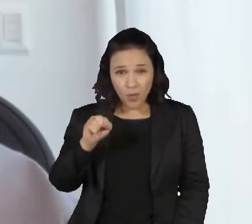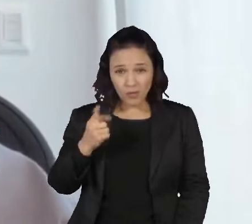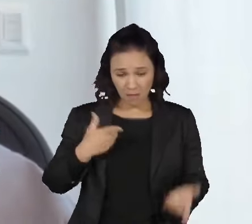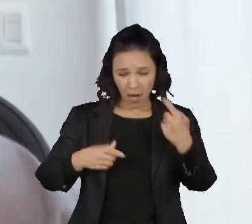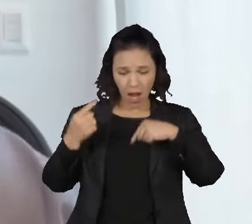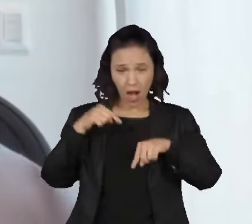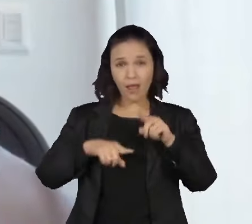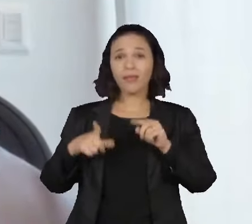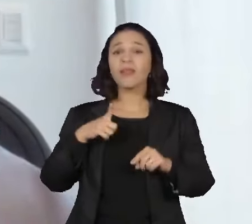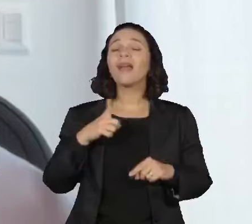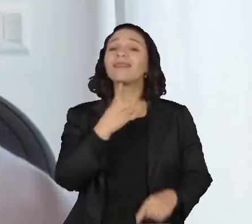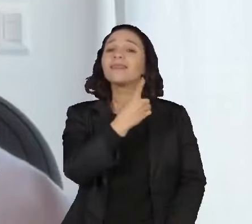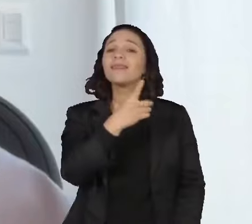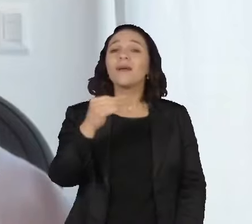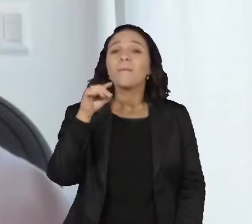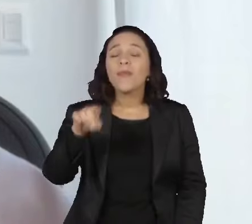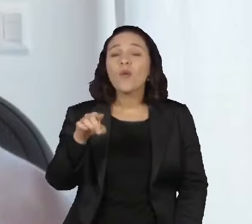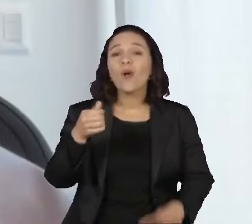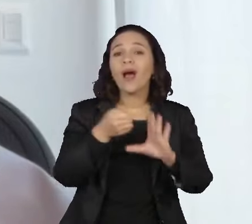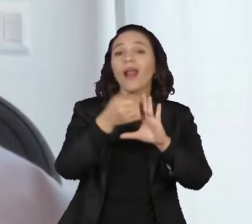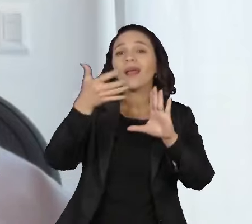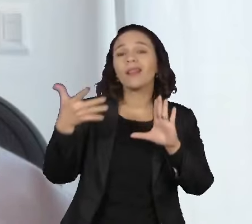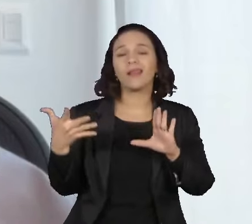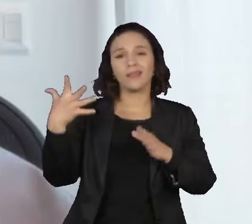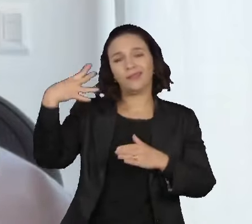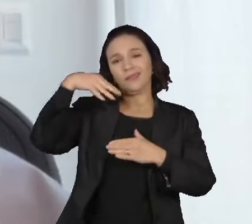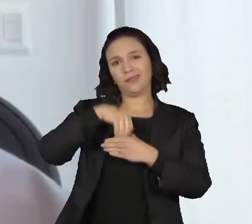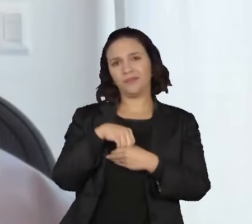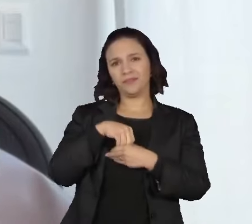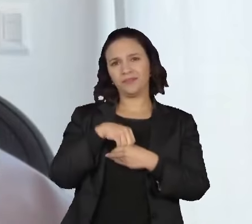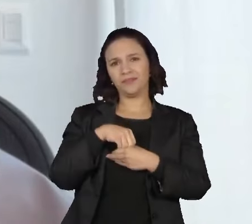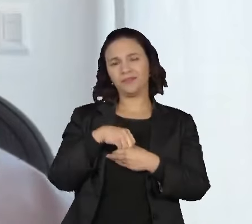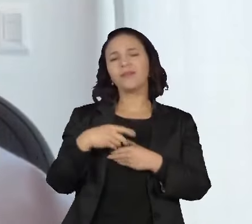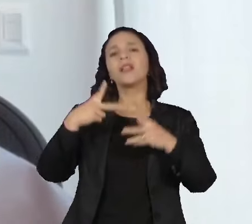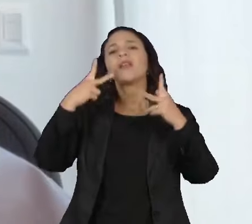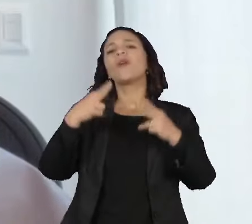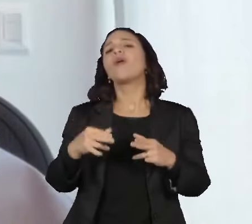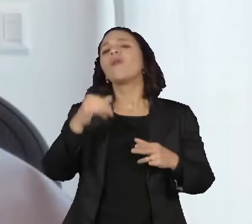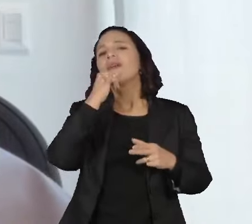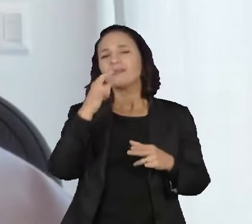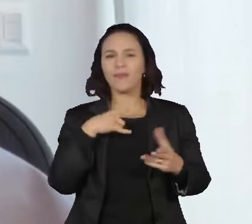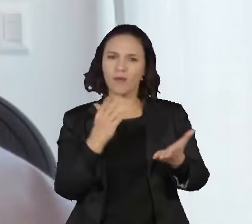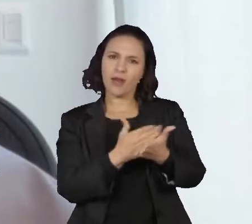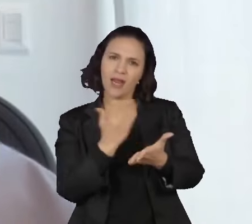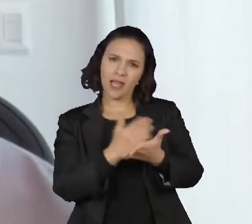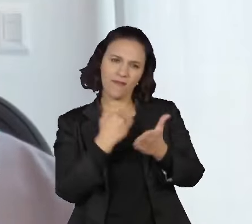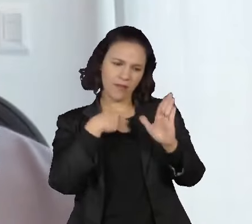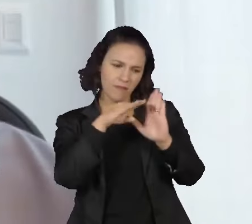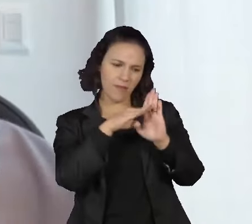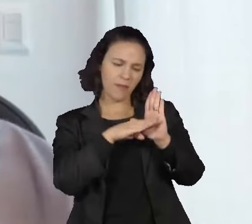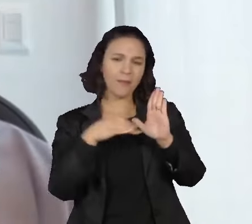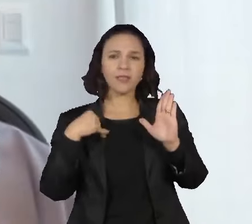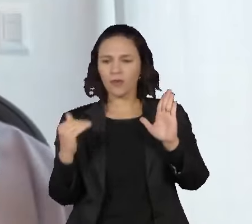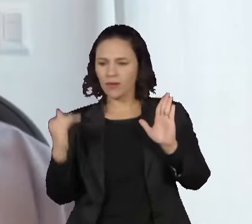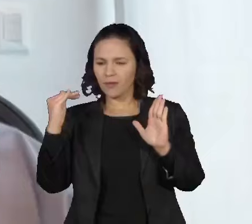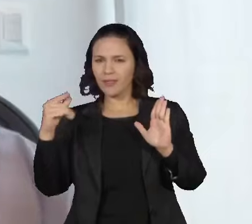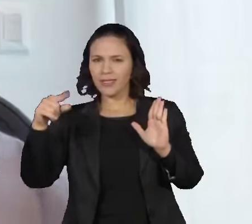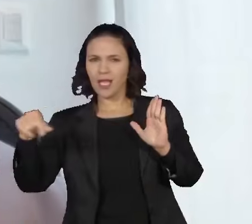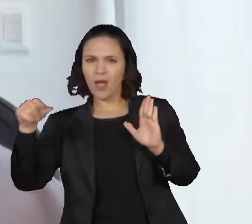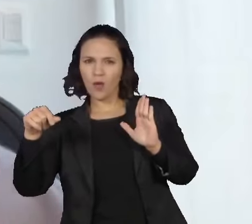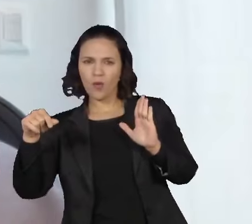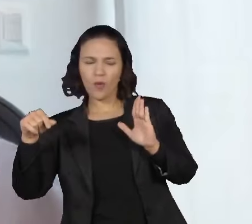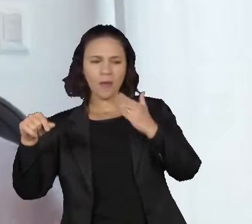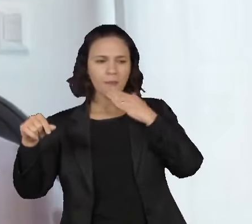temos mais de 100 mil caracteres. Então, é como se fosse aquela receita do livro, se você coloca um pouco mais de sal, um pouco mais